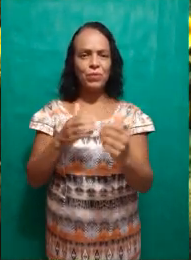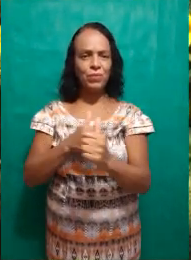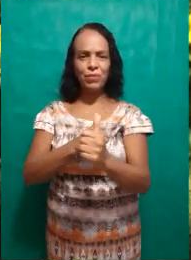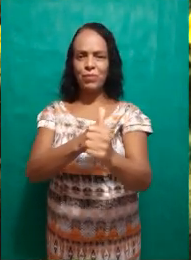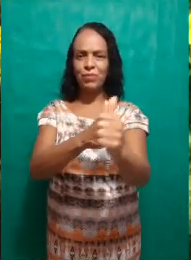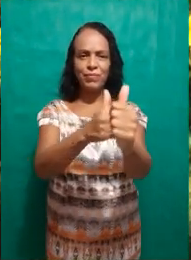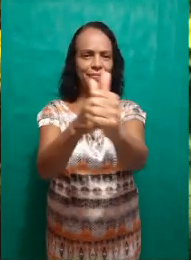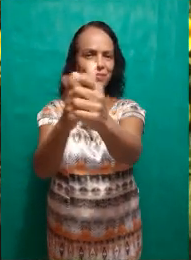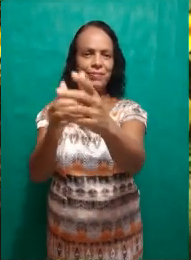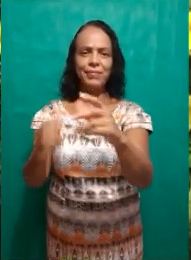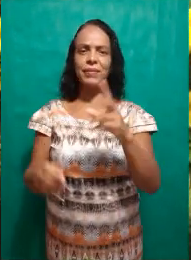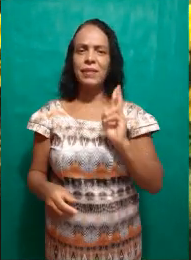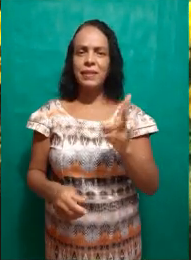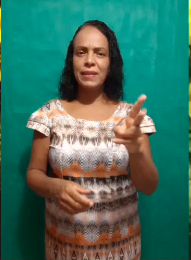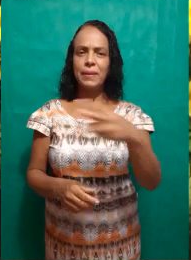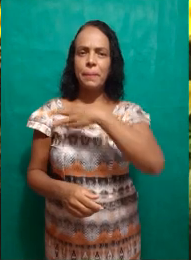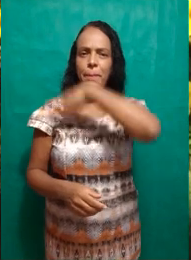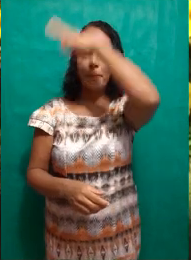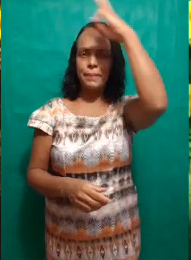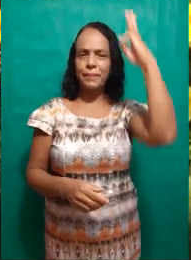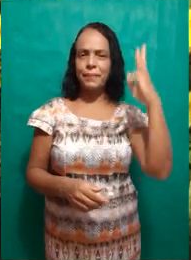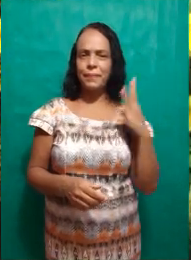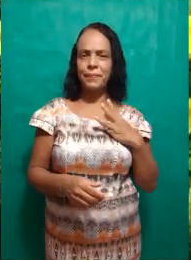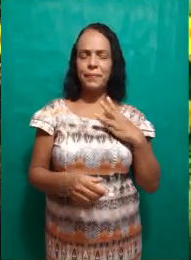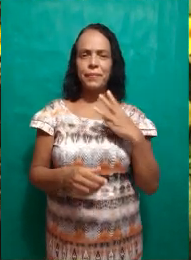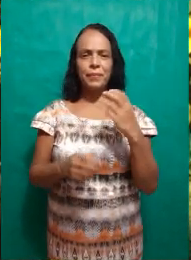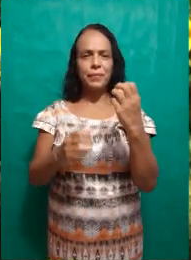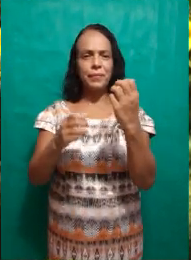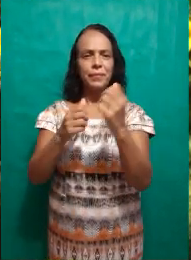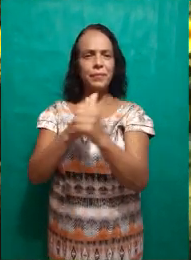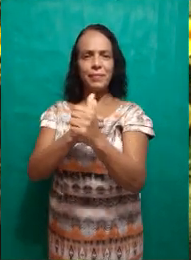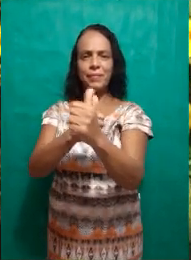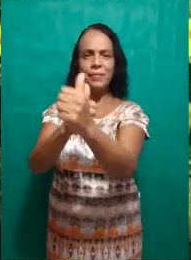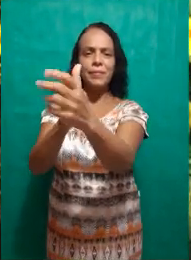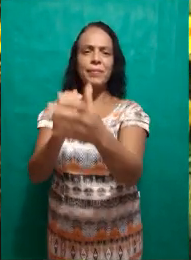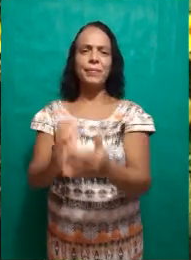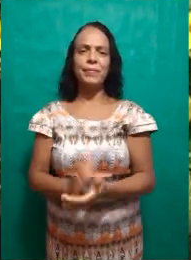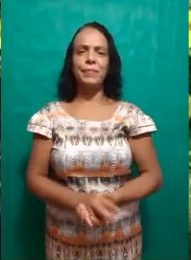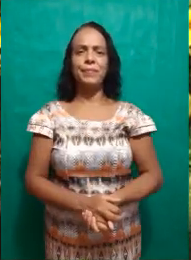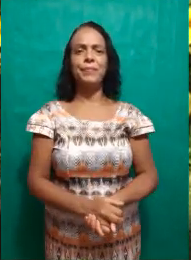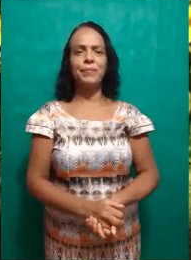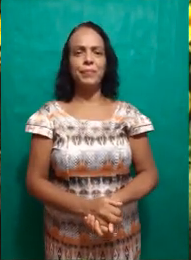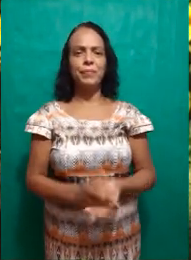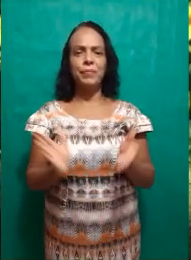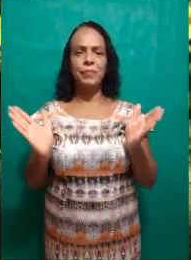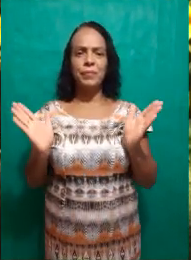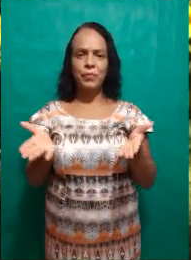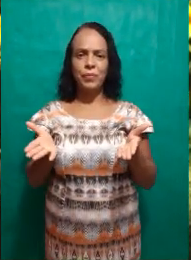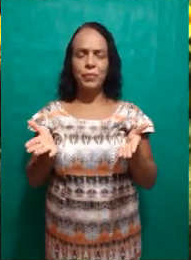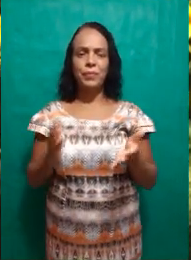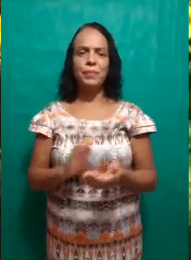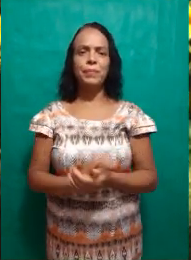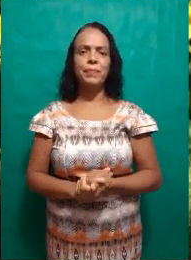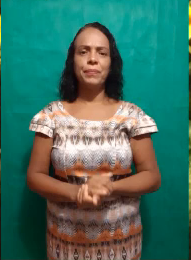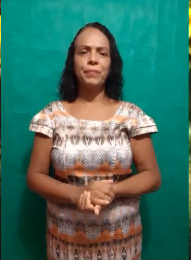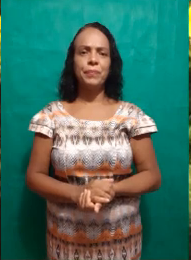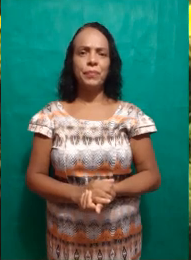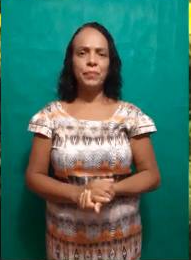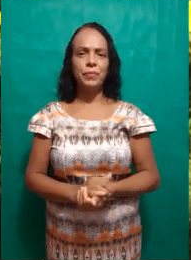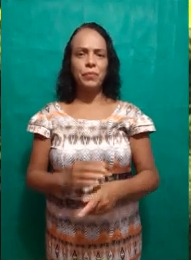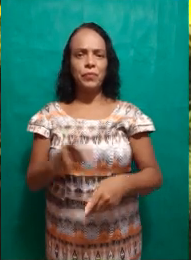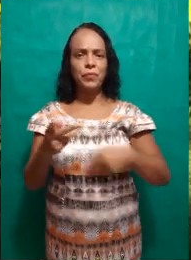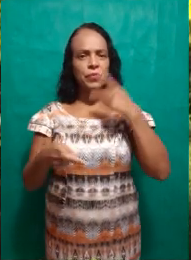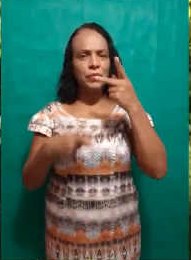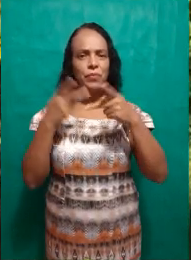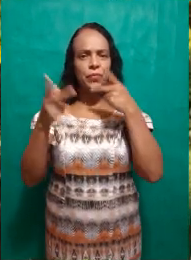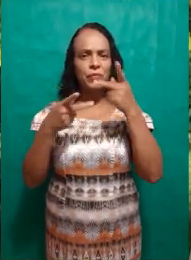vai indo e nos levando. Olha, meus irmãos, eu agora quero abrir aqui uma